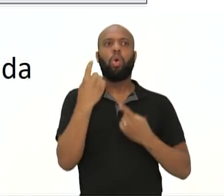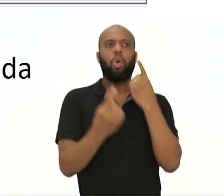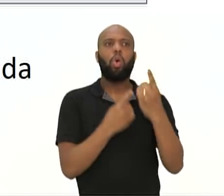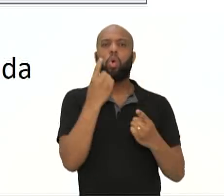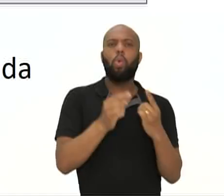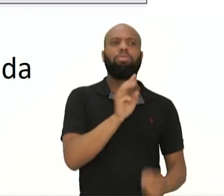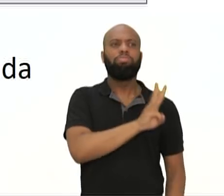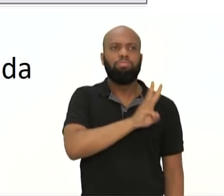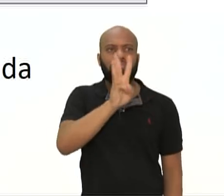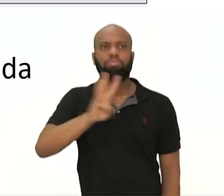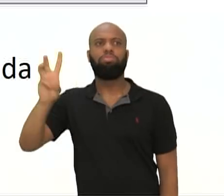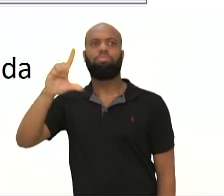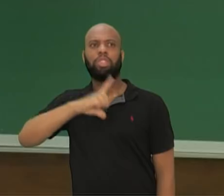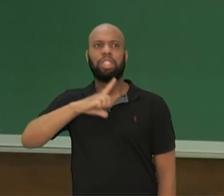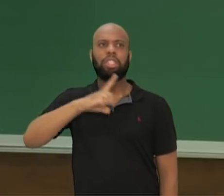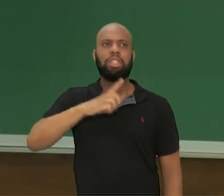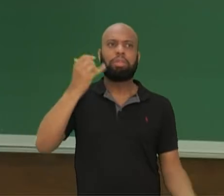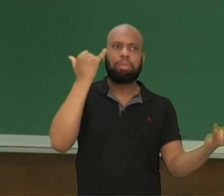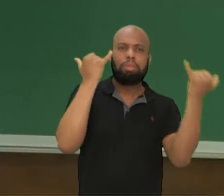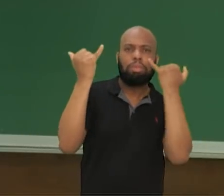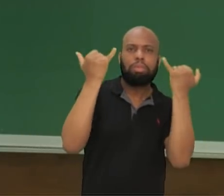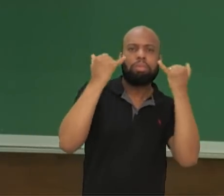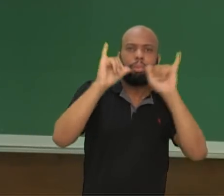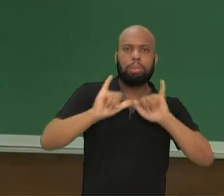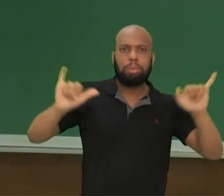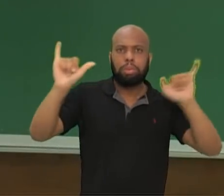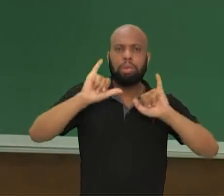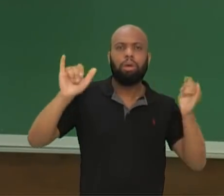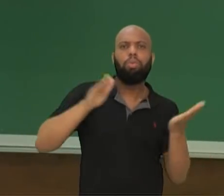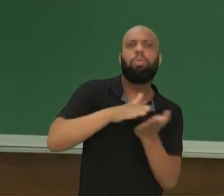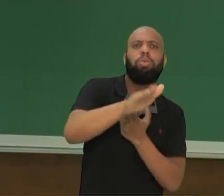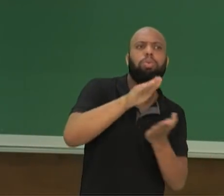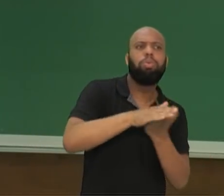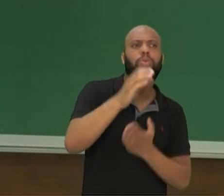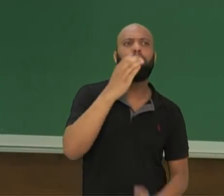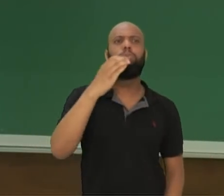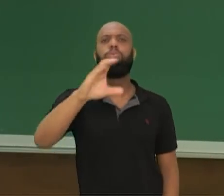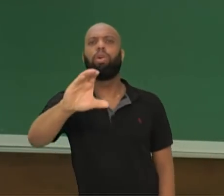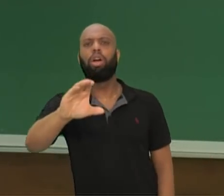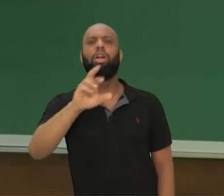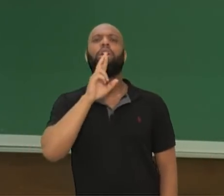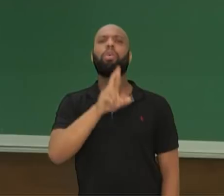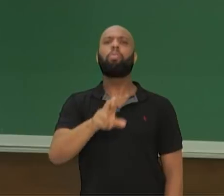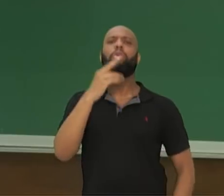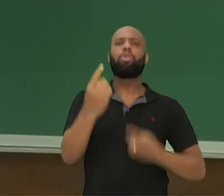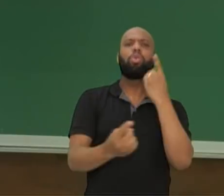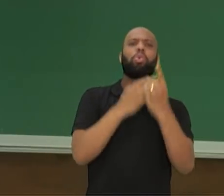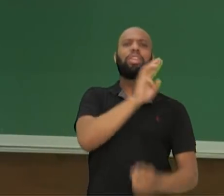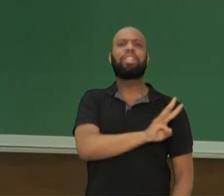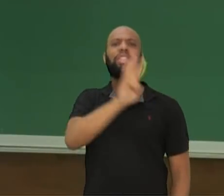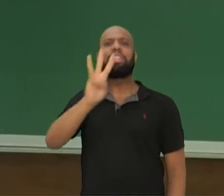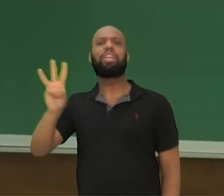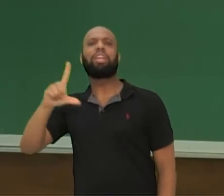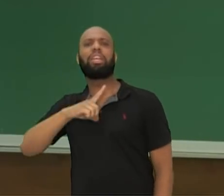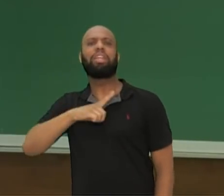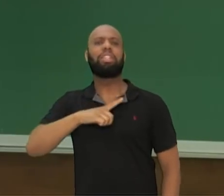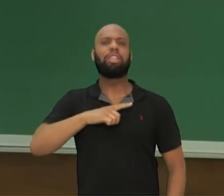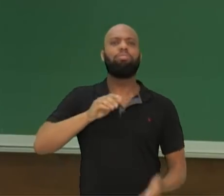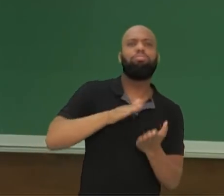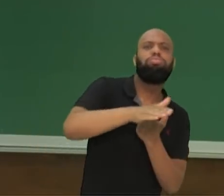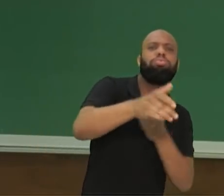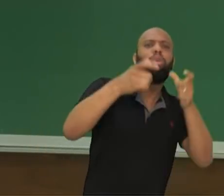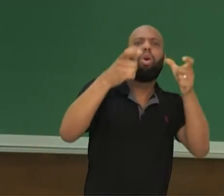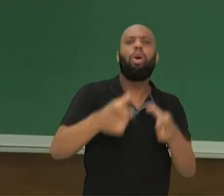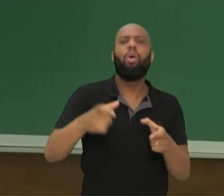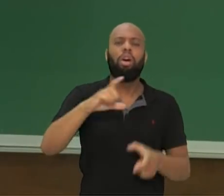e 18 minutos, atualizado há 2 anos. Agora, procure responder. Em qual site ou portal de notícia foi